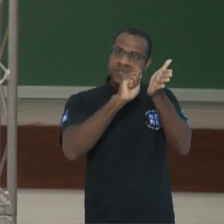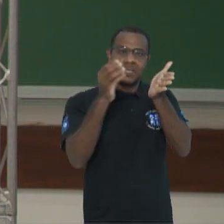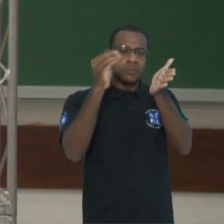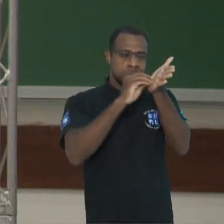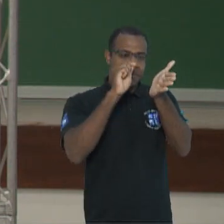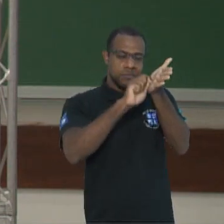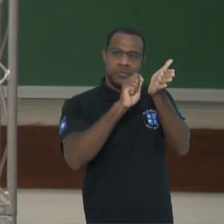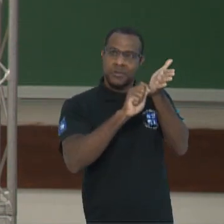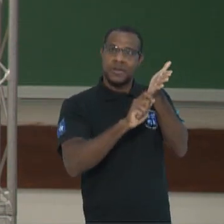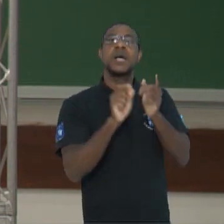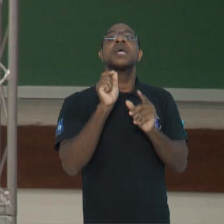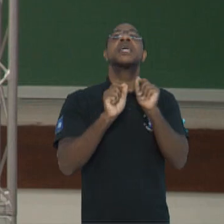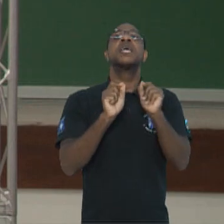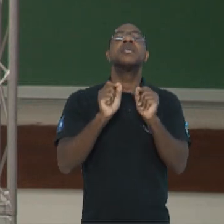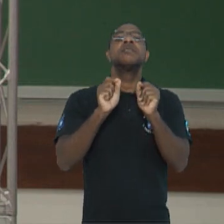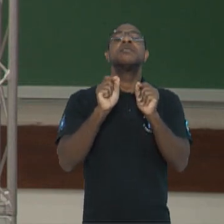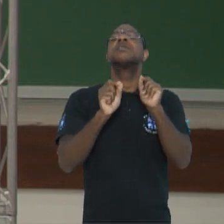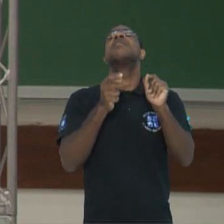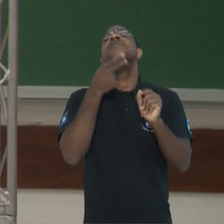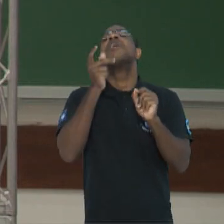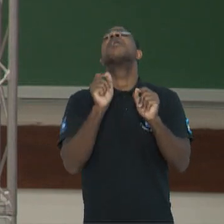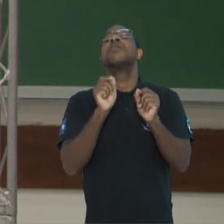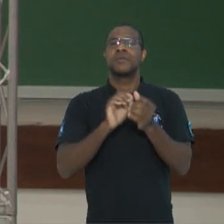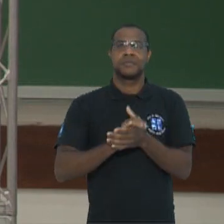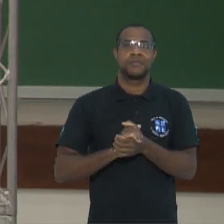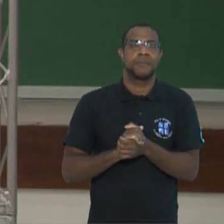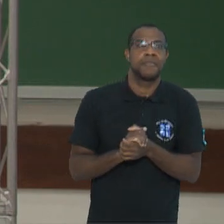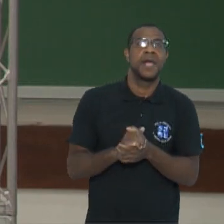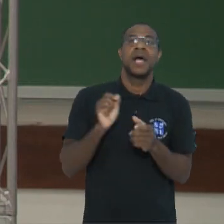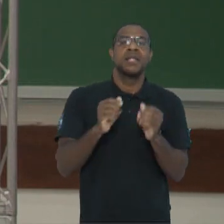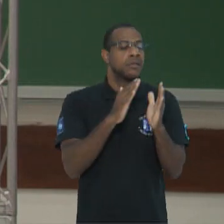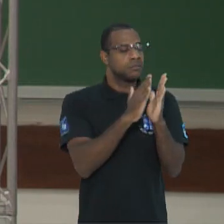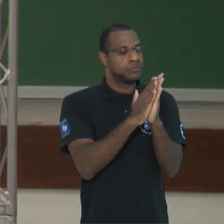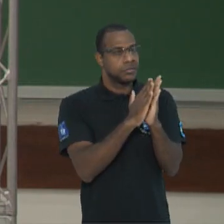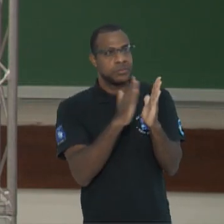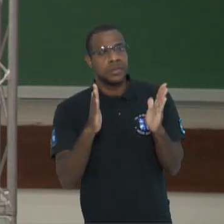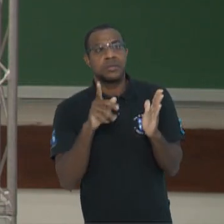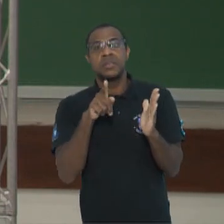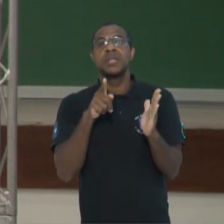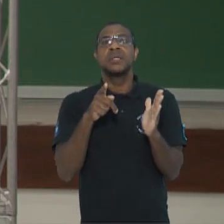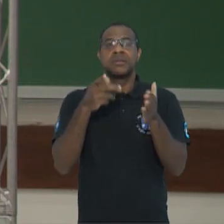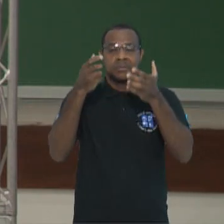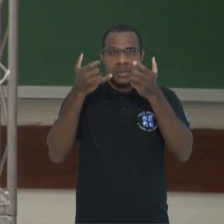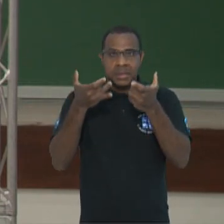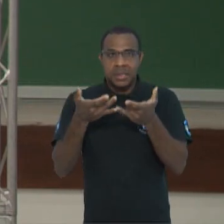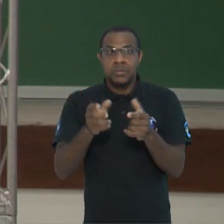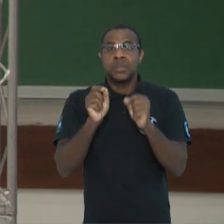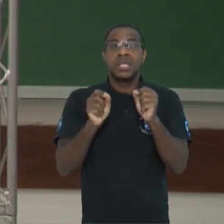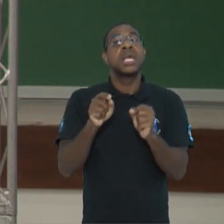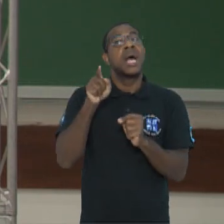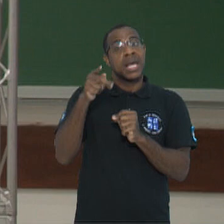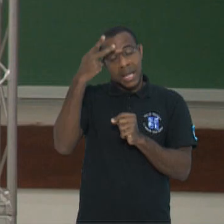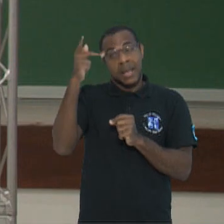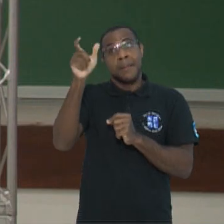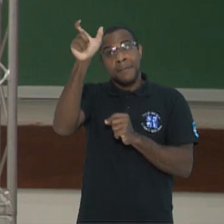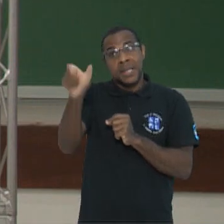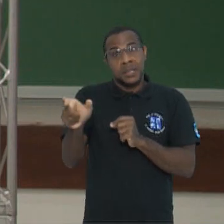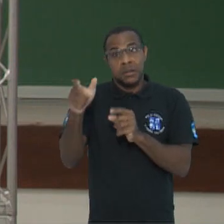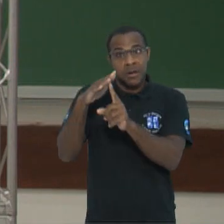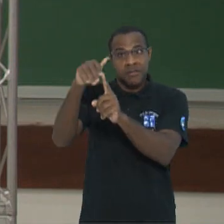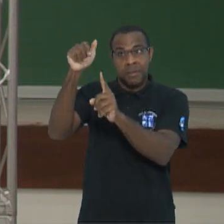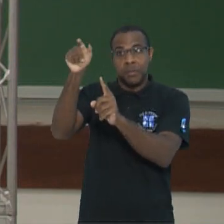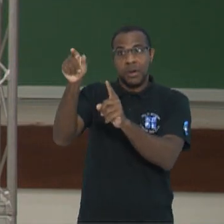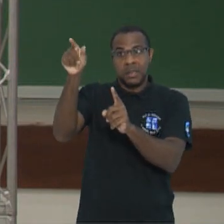quem disse tal ação. Porque a partir daí você está dizendo que aquela pessoa disse tal